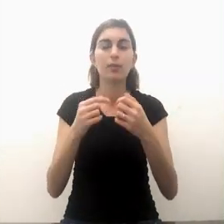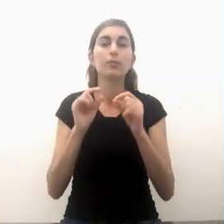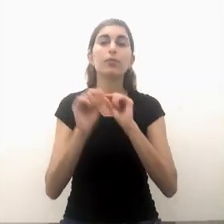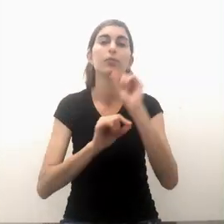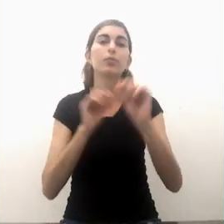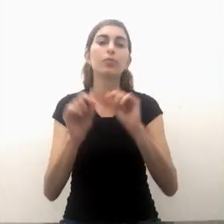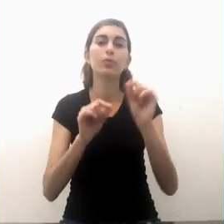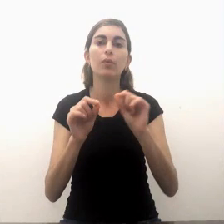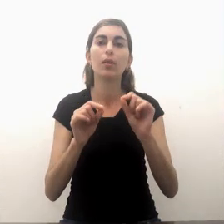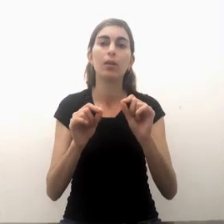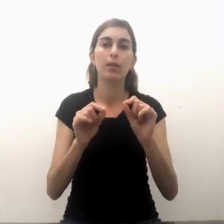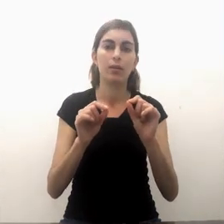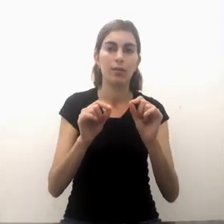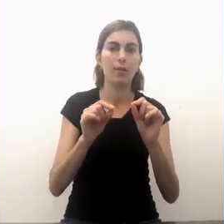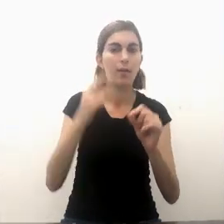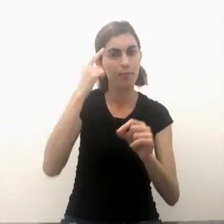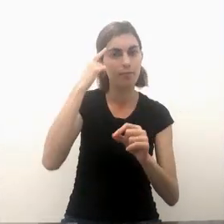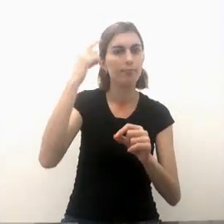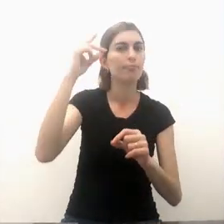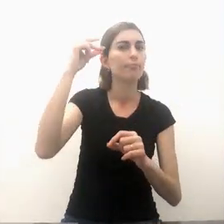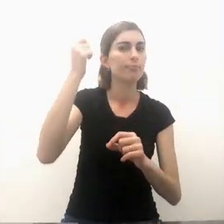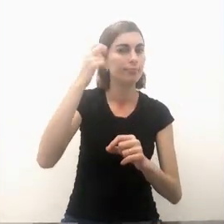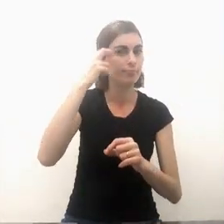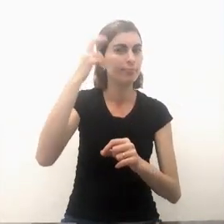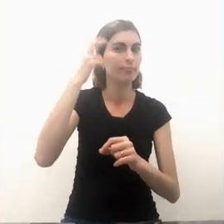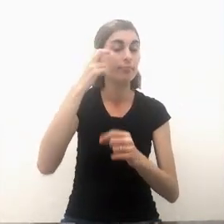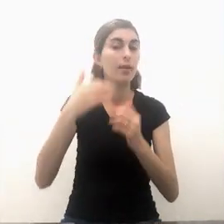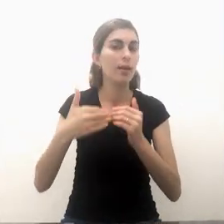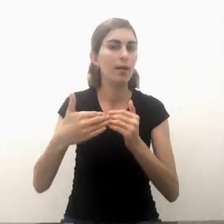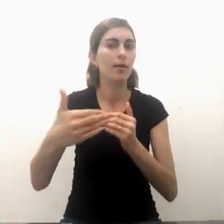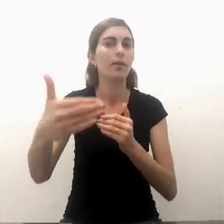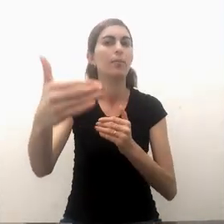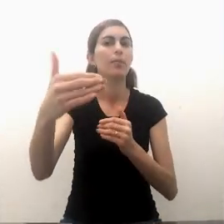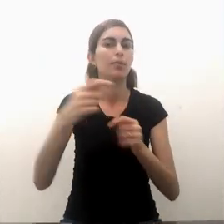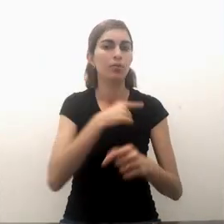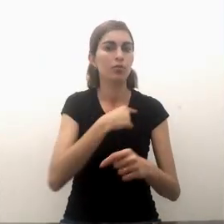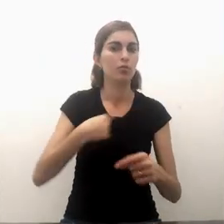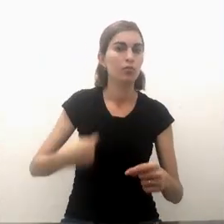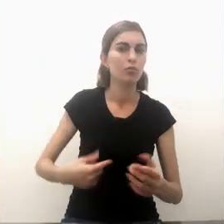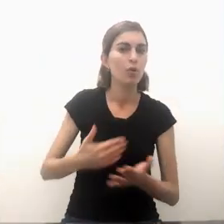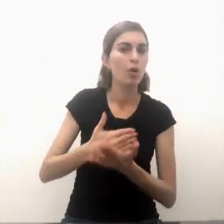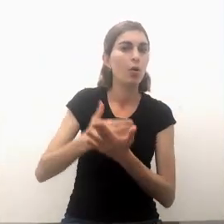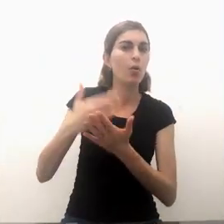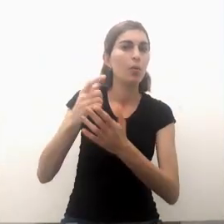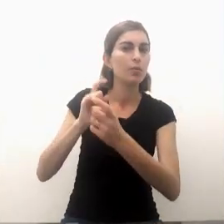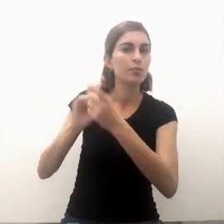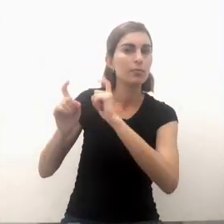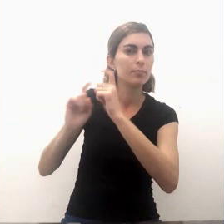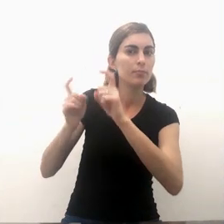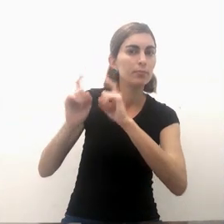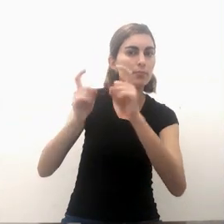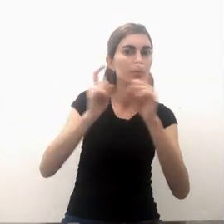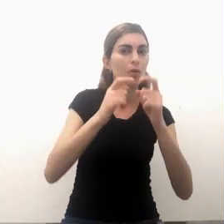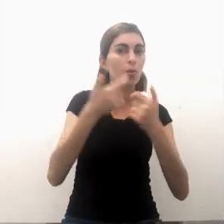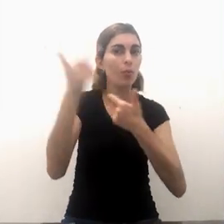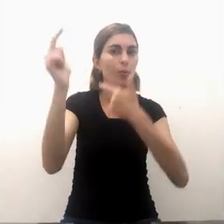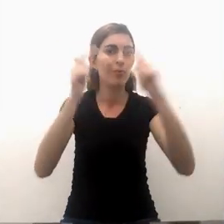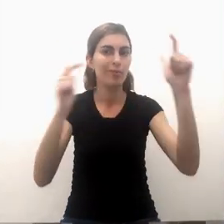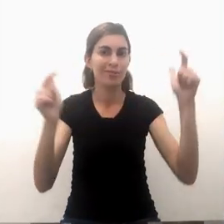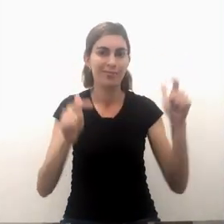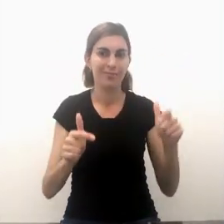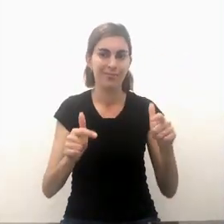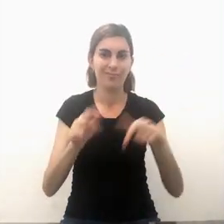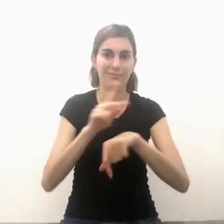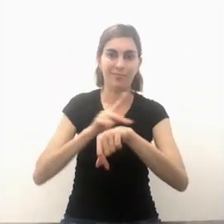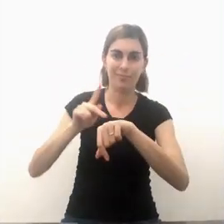vai ser um golpe de mestre, tá? Porque a partir daí a China começa a negociar com outros